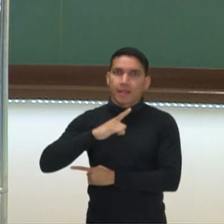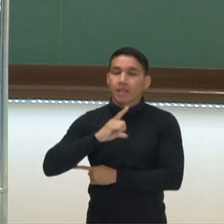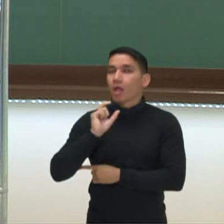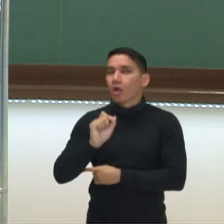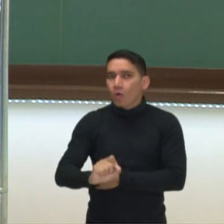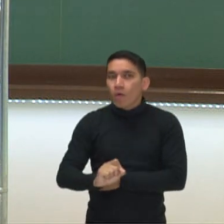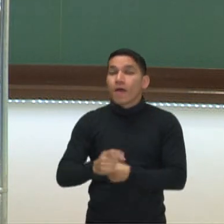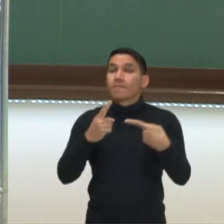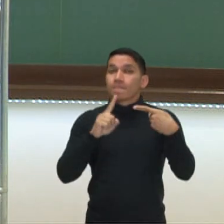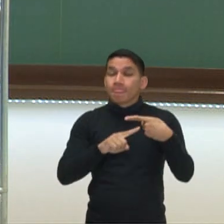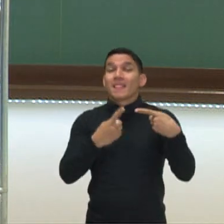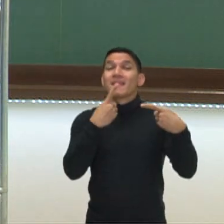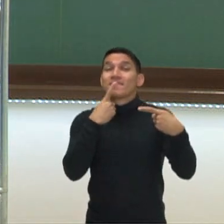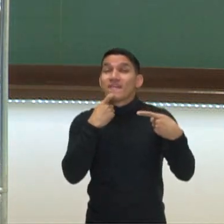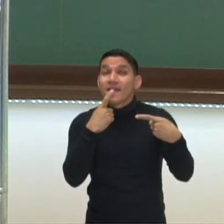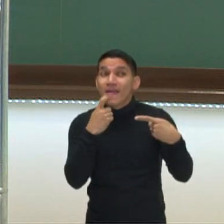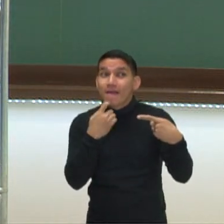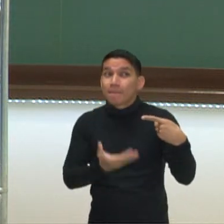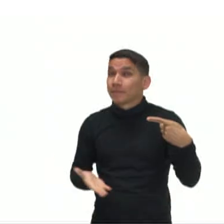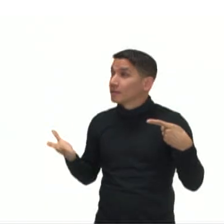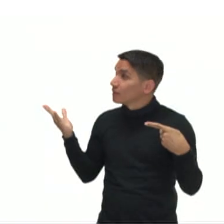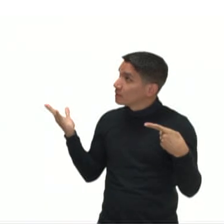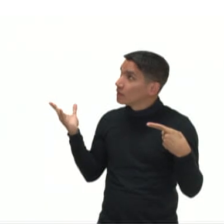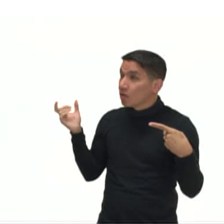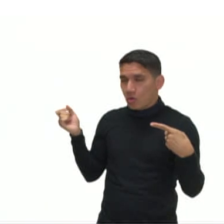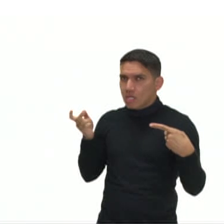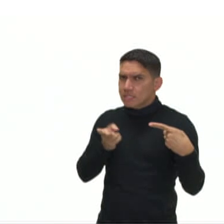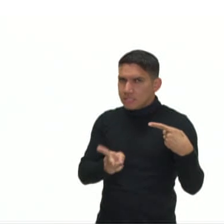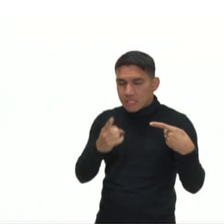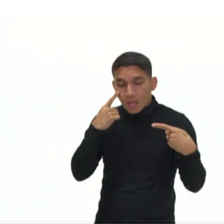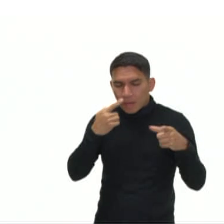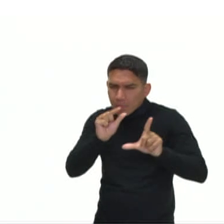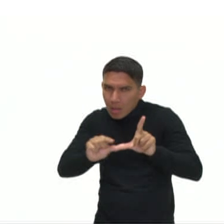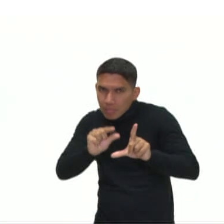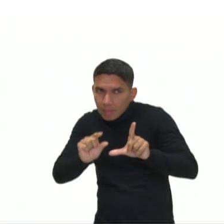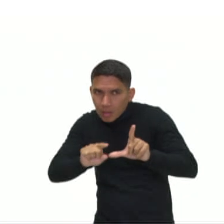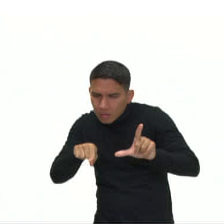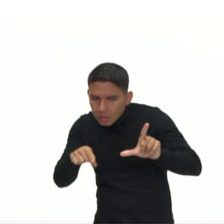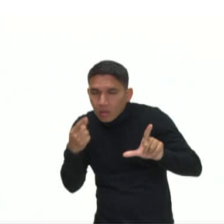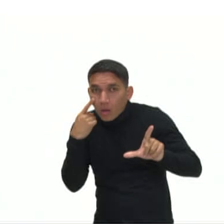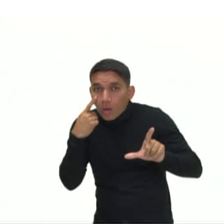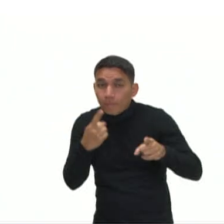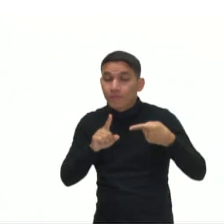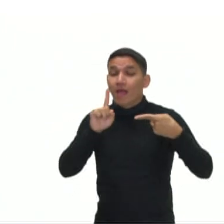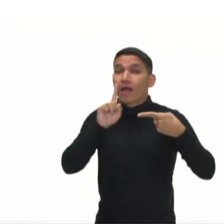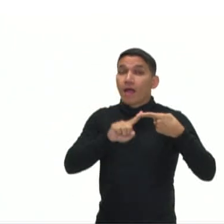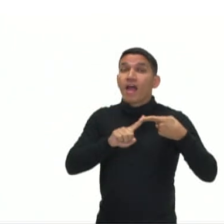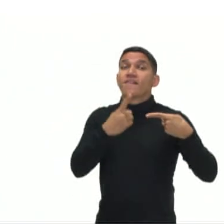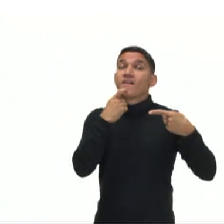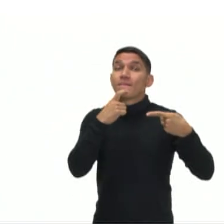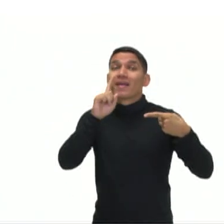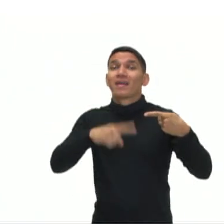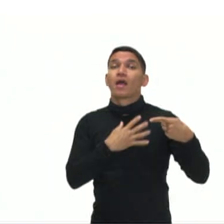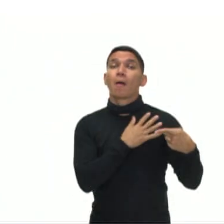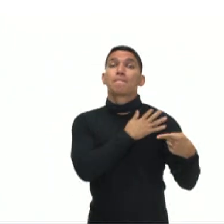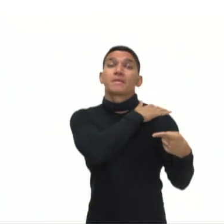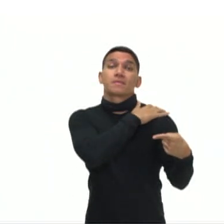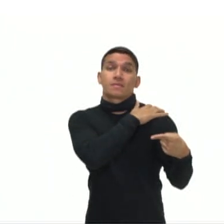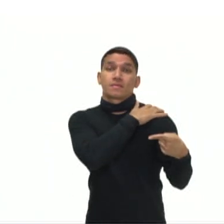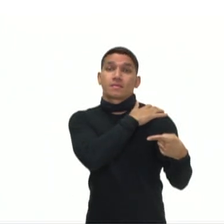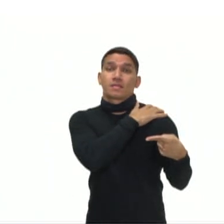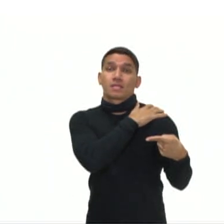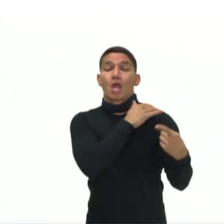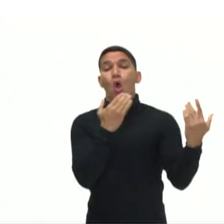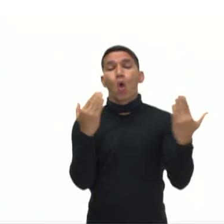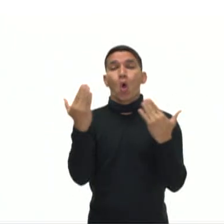em vermelho no gráfico, você sempre vai pegar a legenda, mostra os militares mortos em números de milhões. E